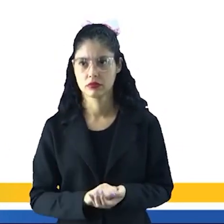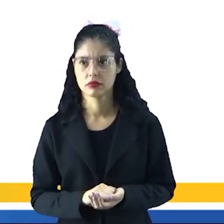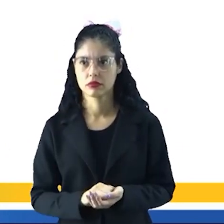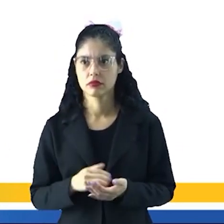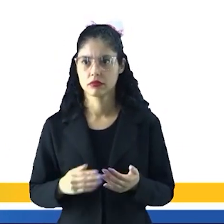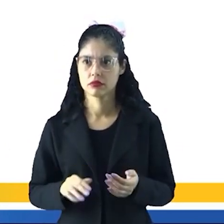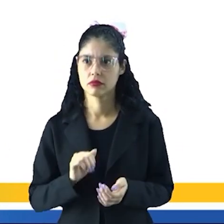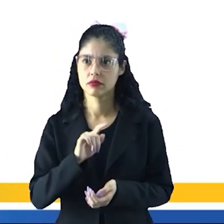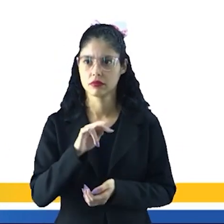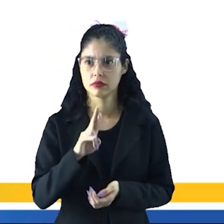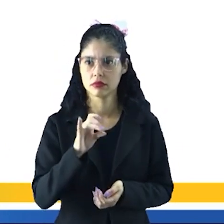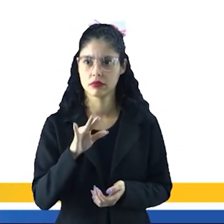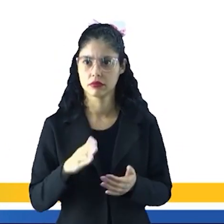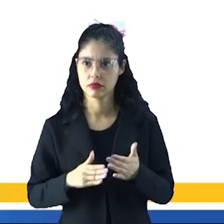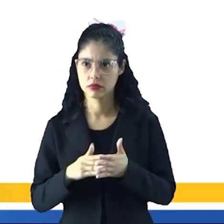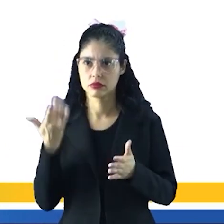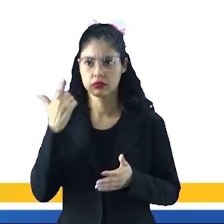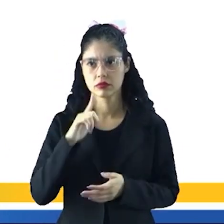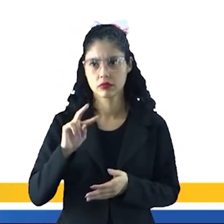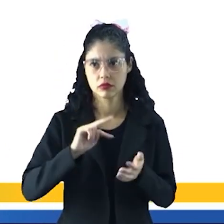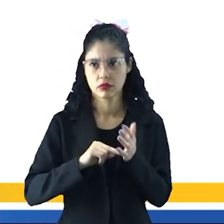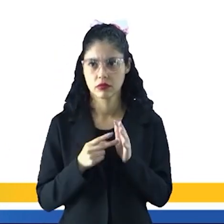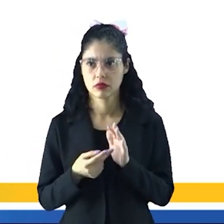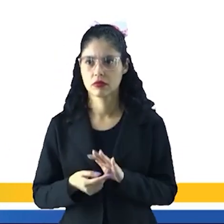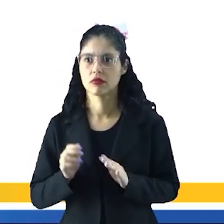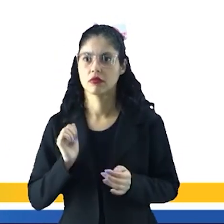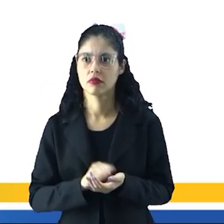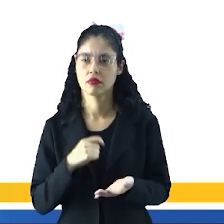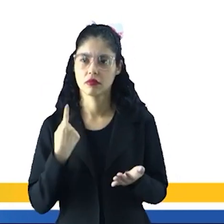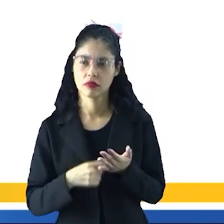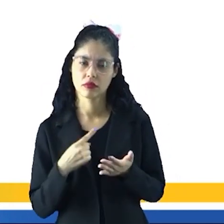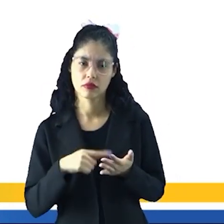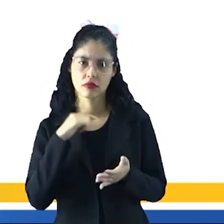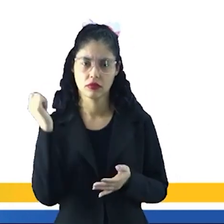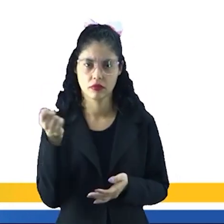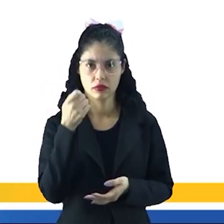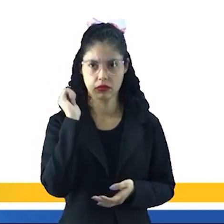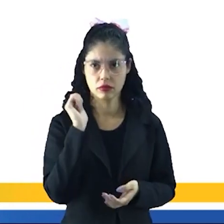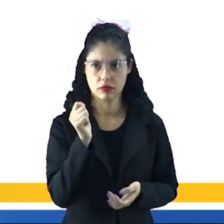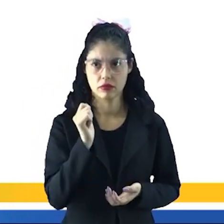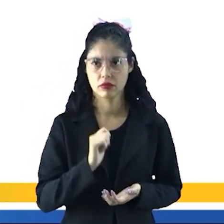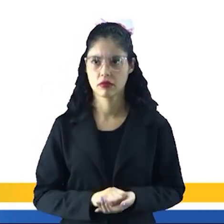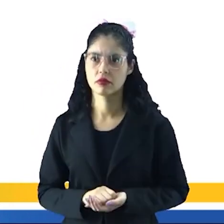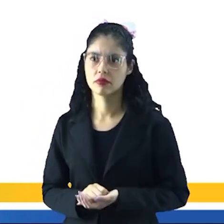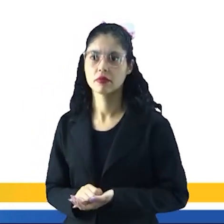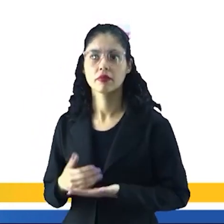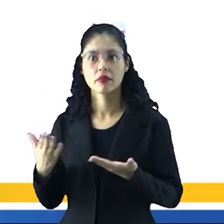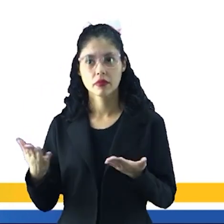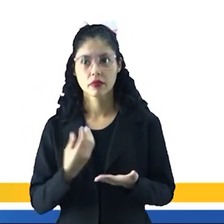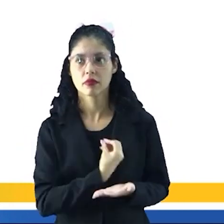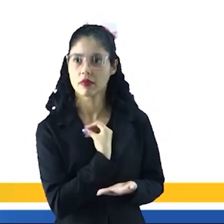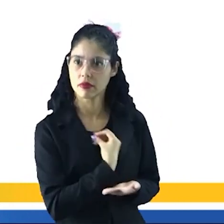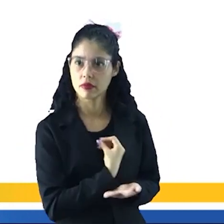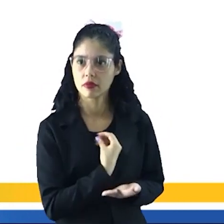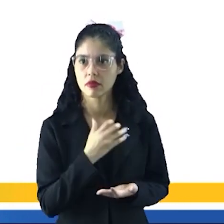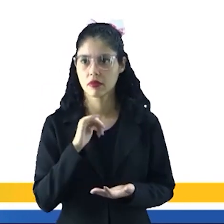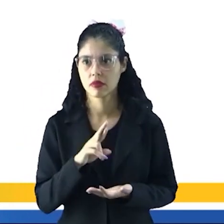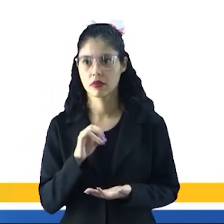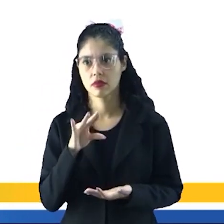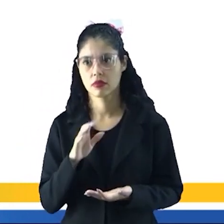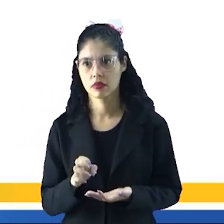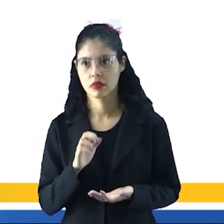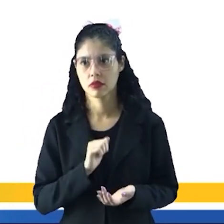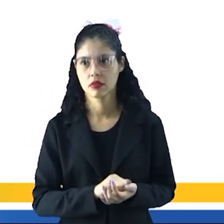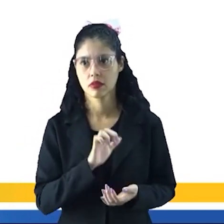foi exaltado de maneira ilimitada e ganhou um significado que se pode considerar mágico. Daí sua